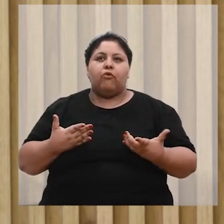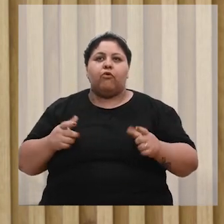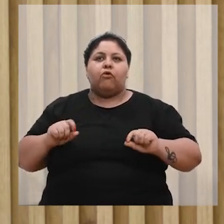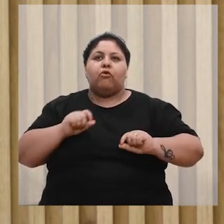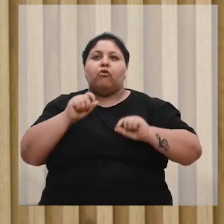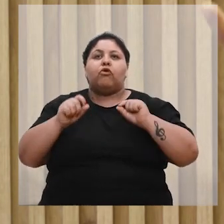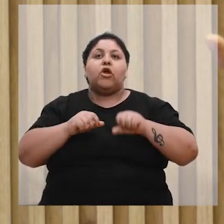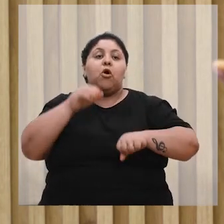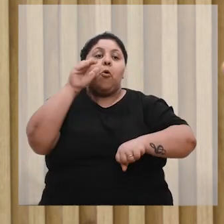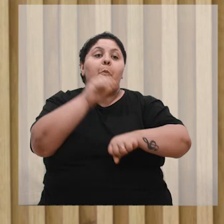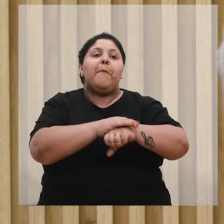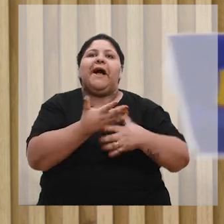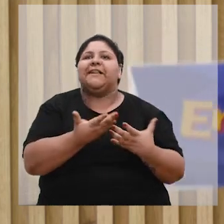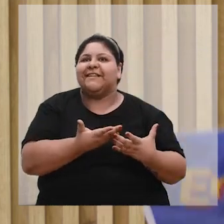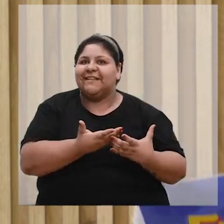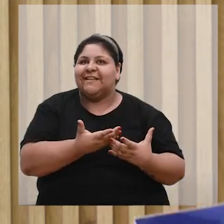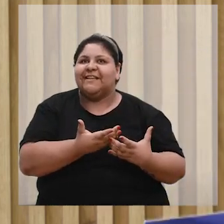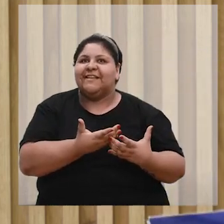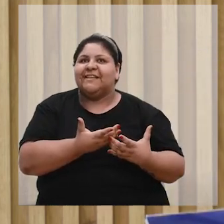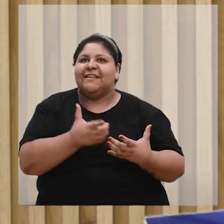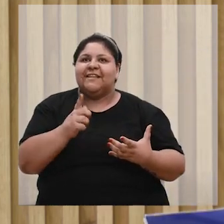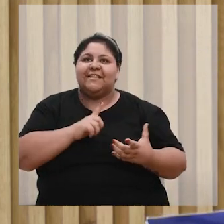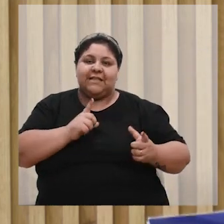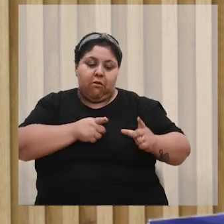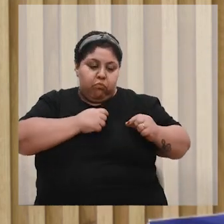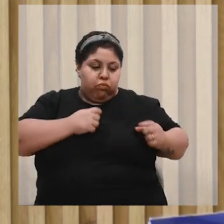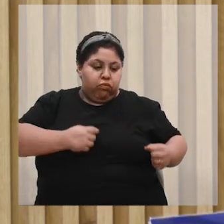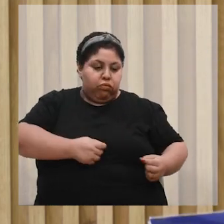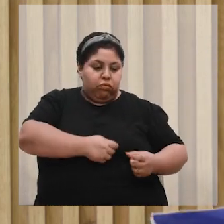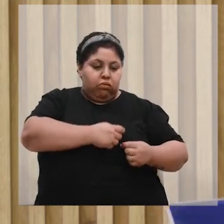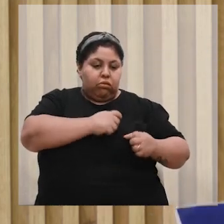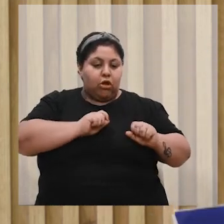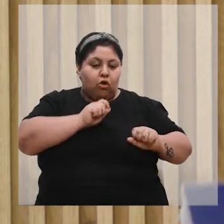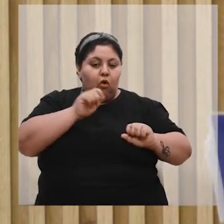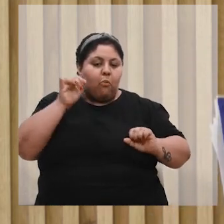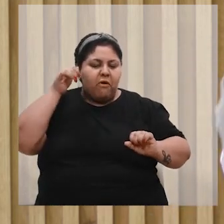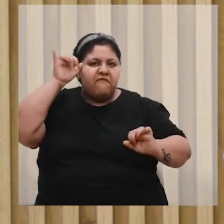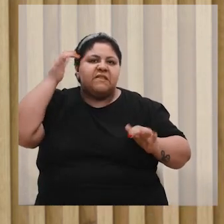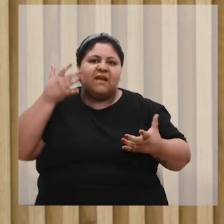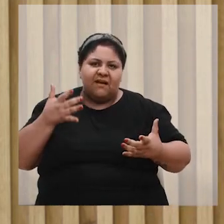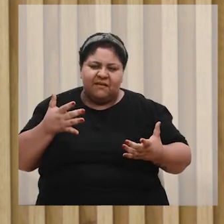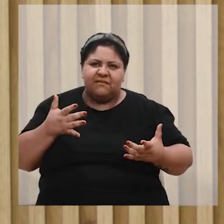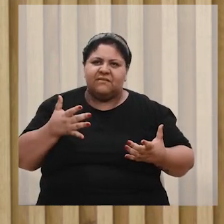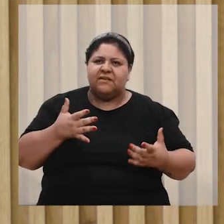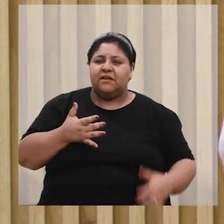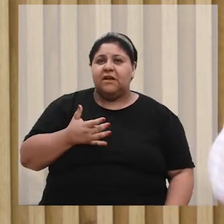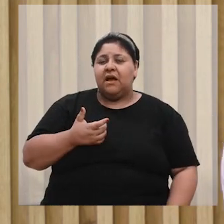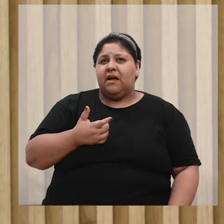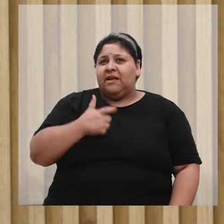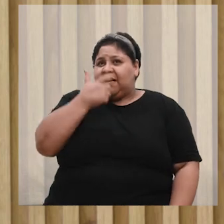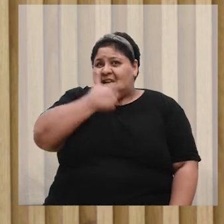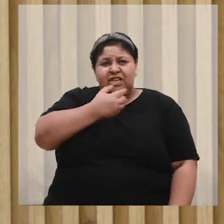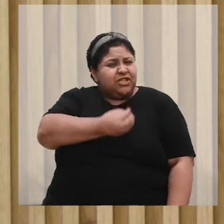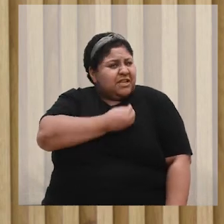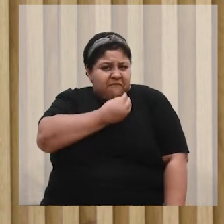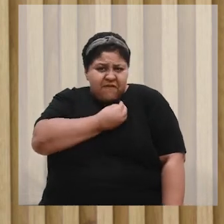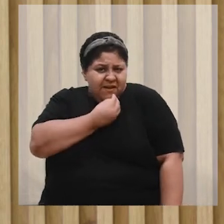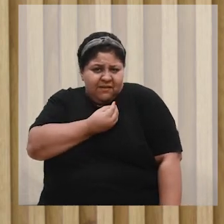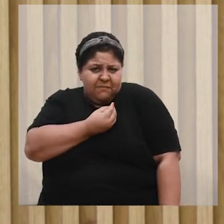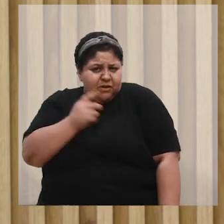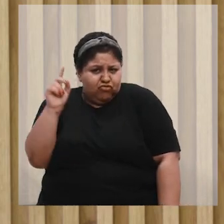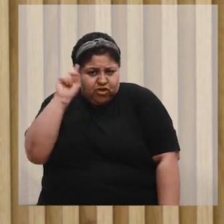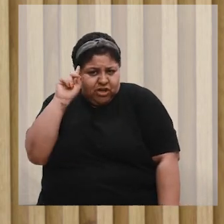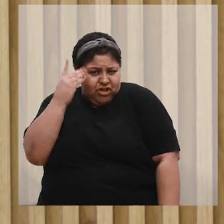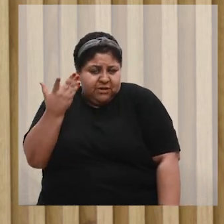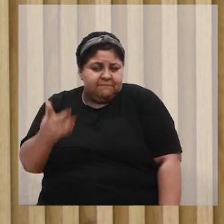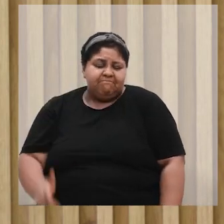O que é culpado de a gente ter tanta incidência de câncer de mama e como a gente pode evitar, né? Eu acho que na vida que a